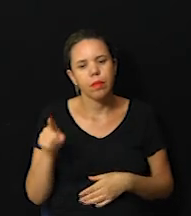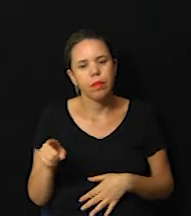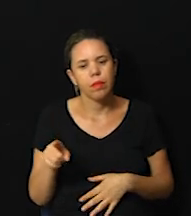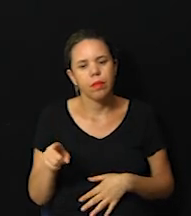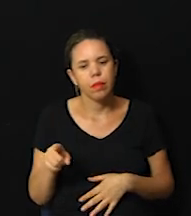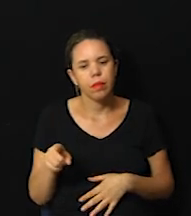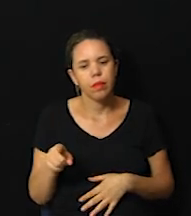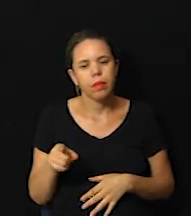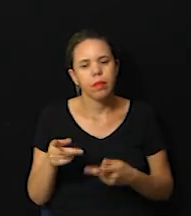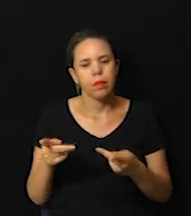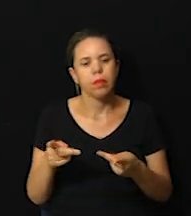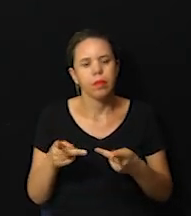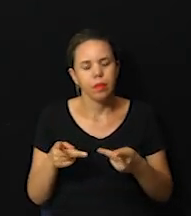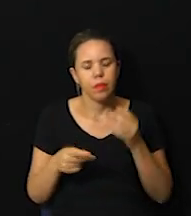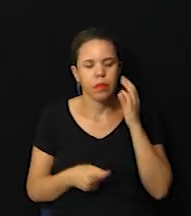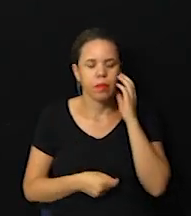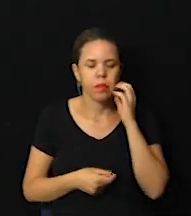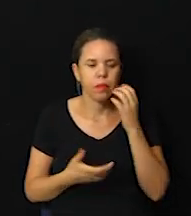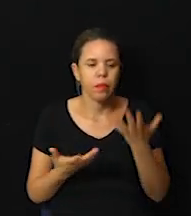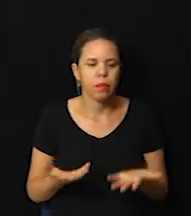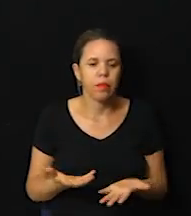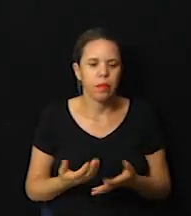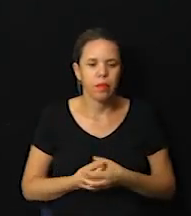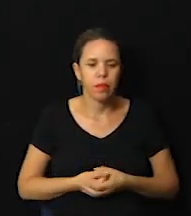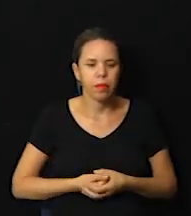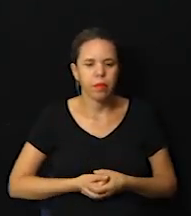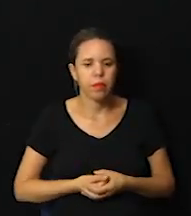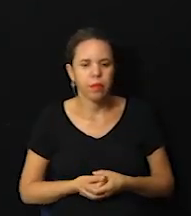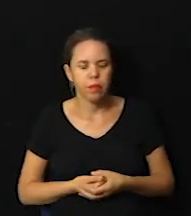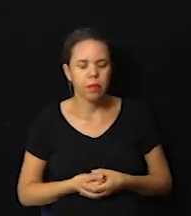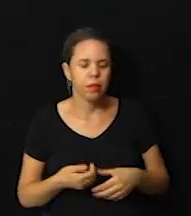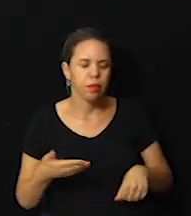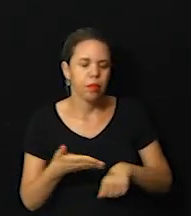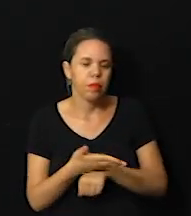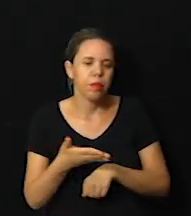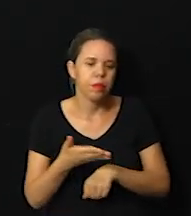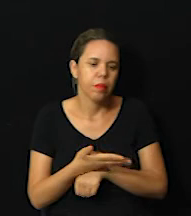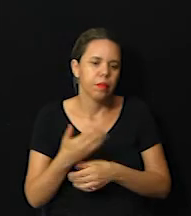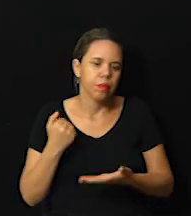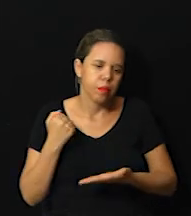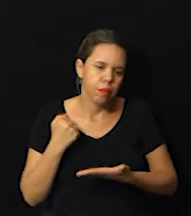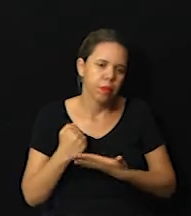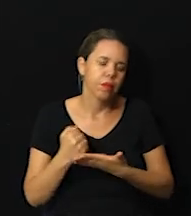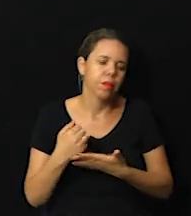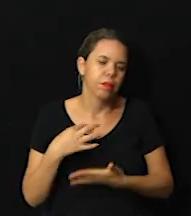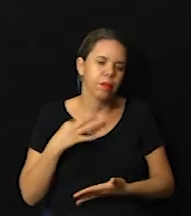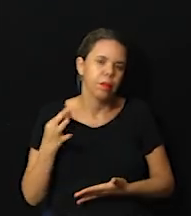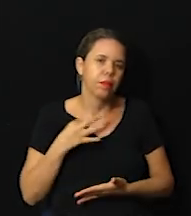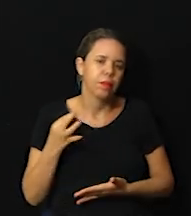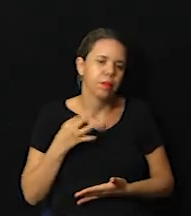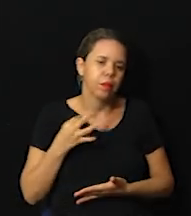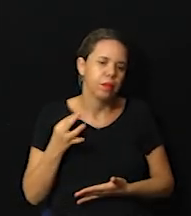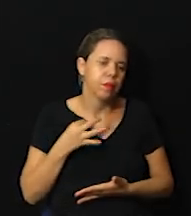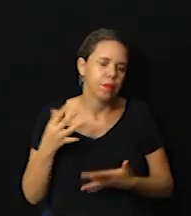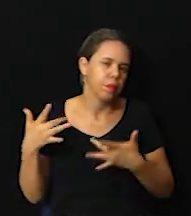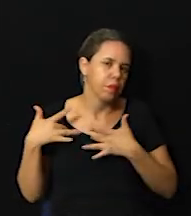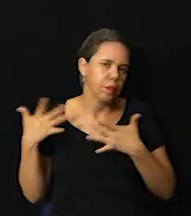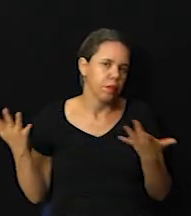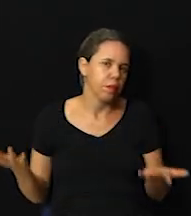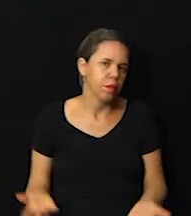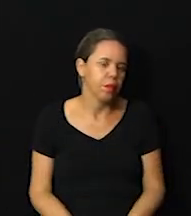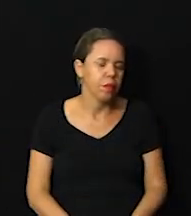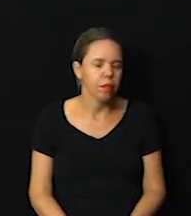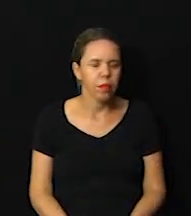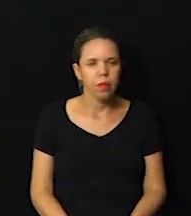você, para convidar para quem está aí do outro lado, vir participar, ser voluntário, fazer doação. Fique à